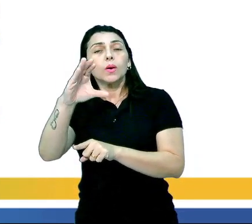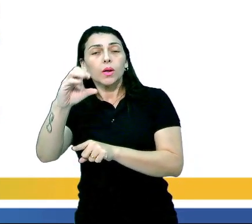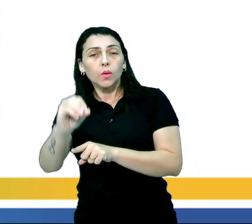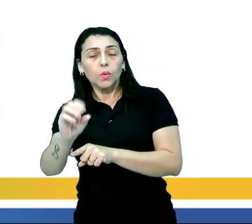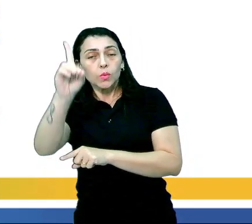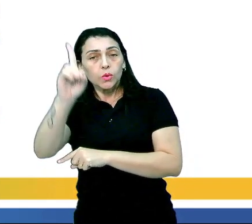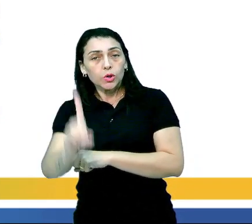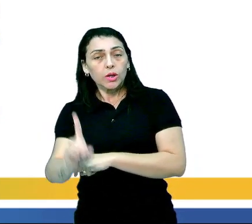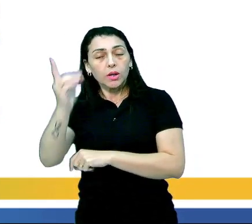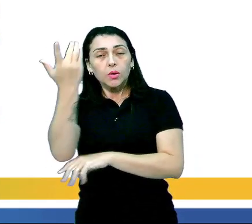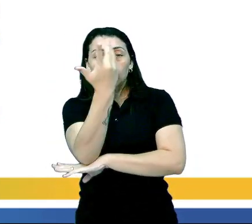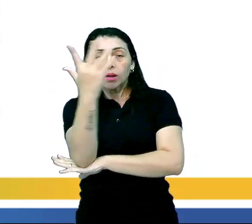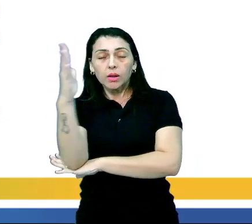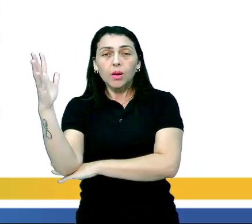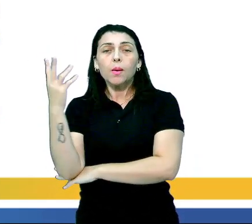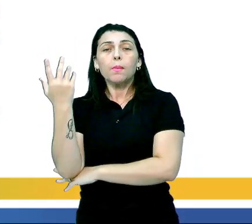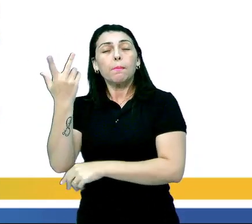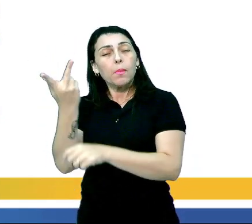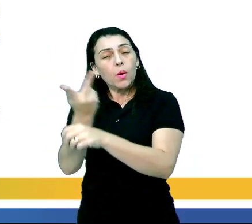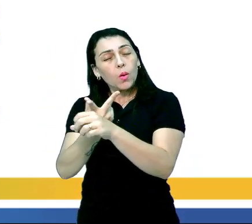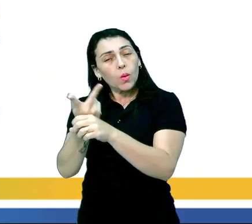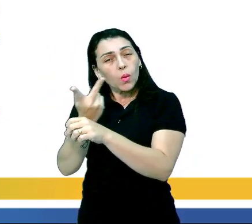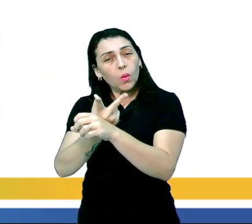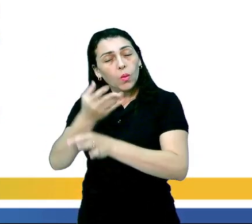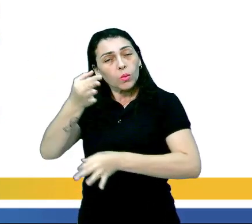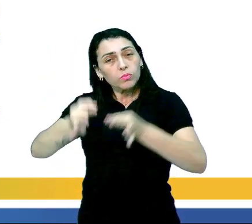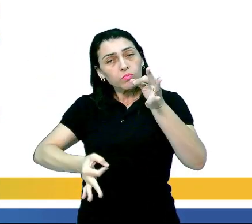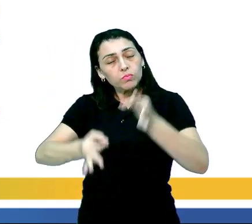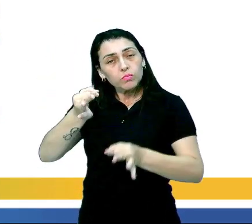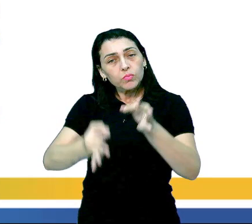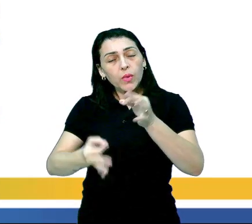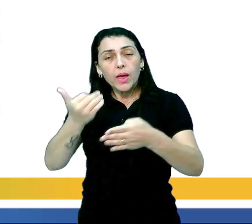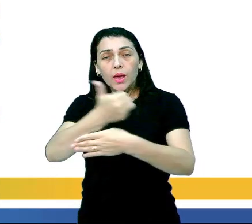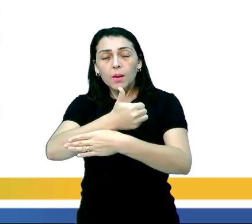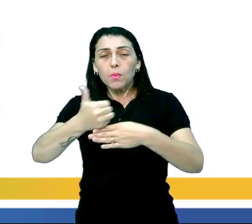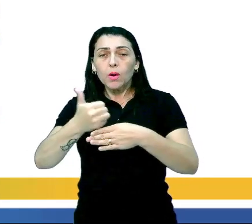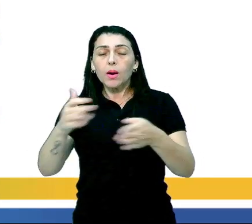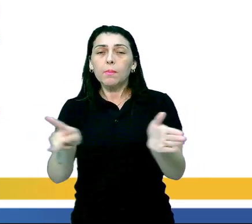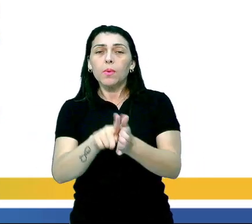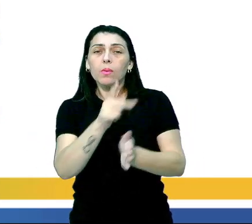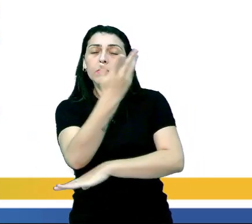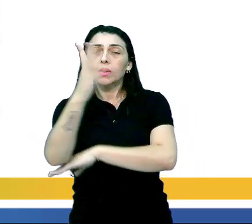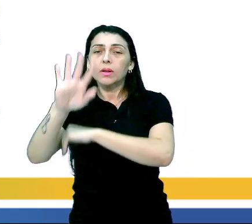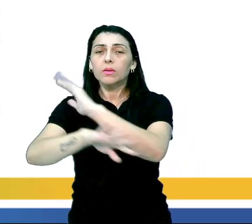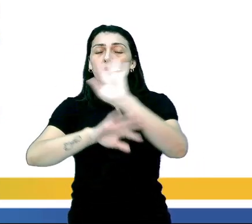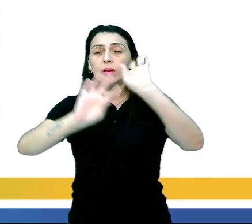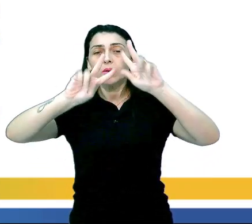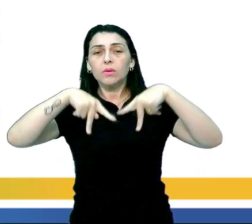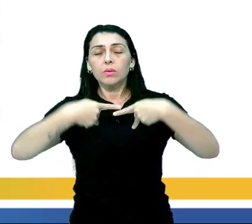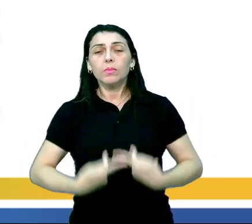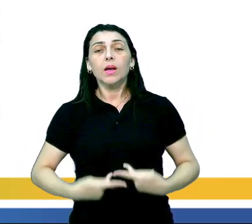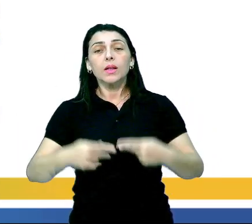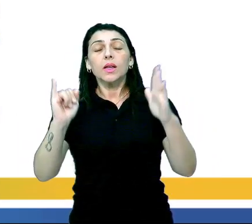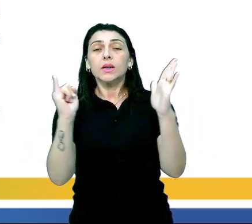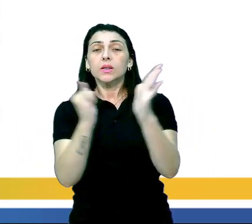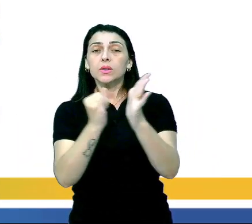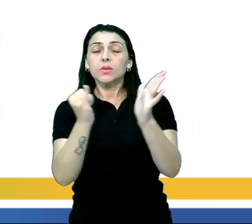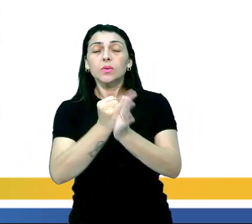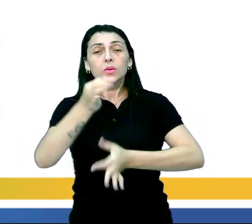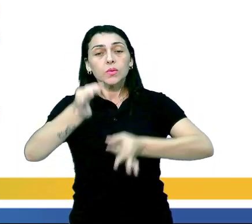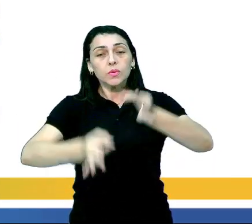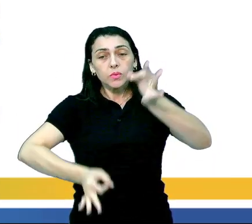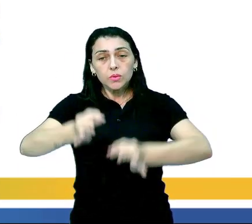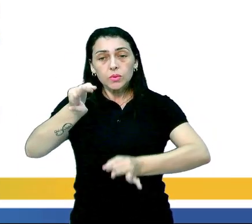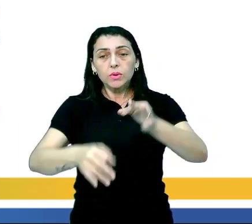natural buscam caracteres jurídicos e morais da natureza humana, e as instituições